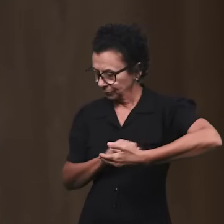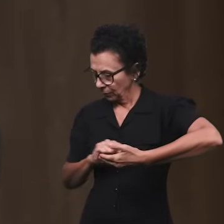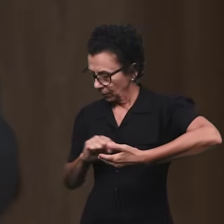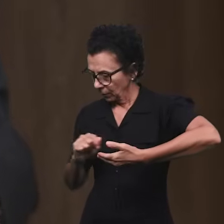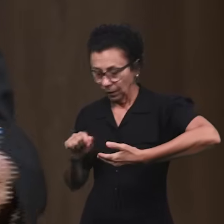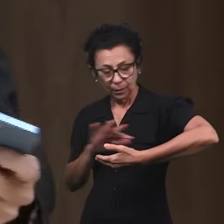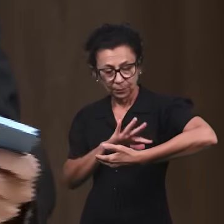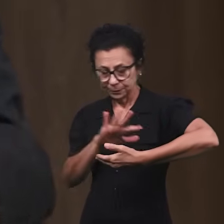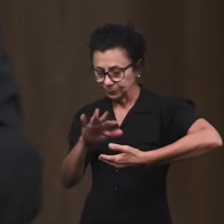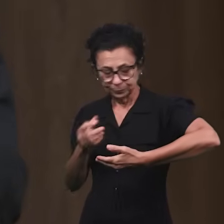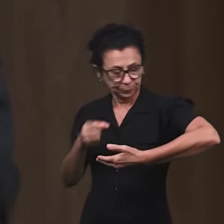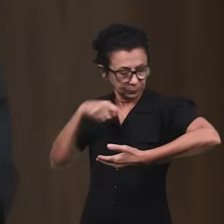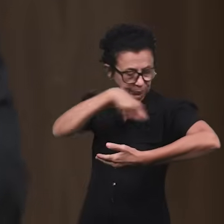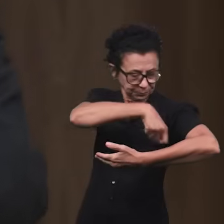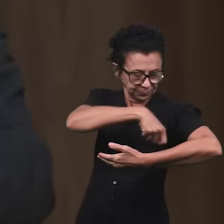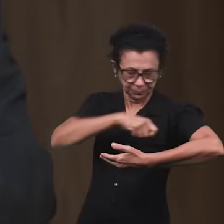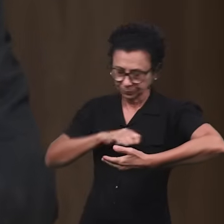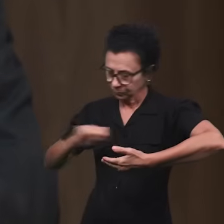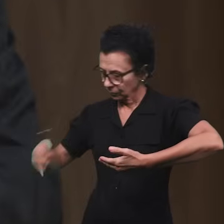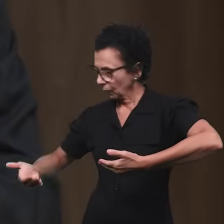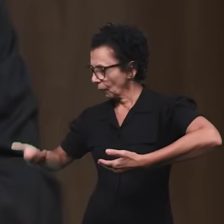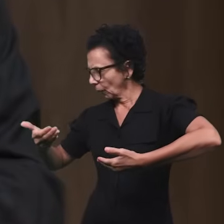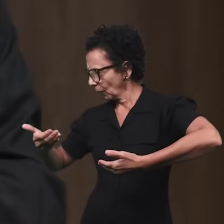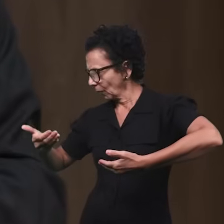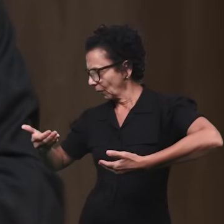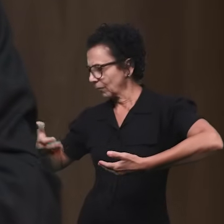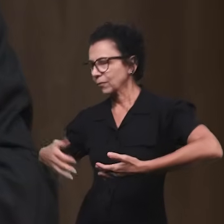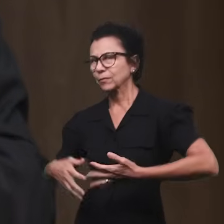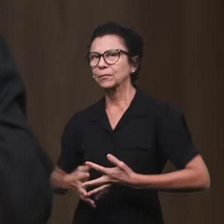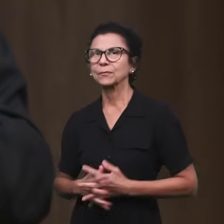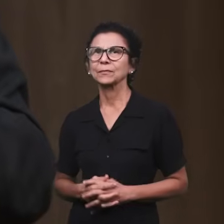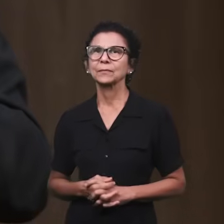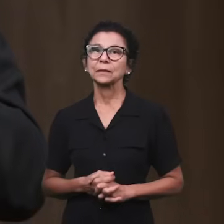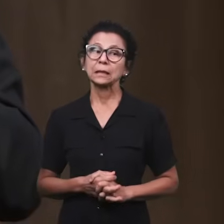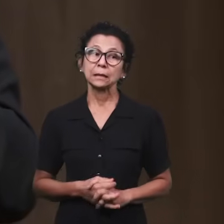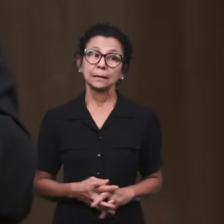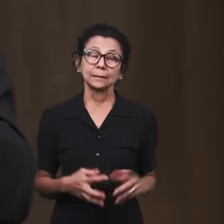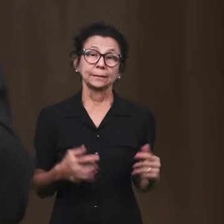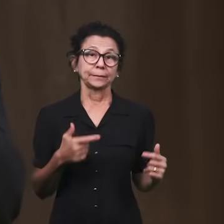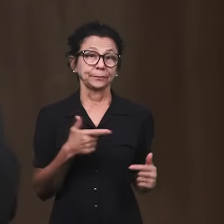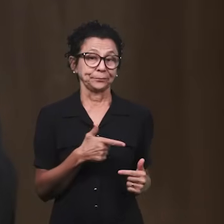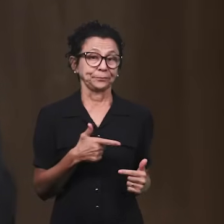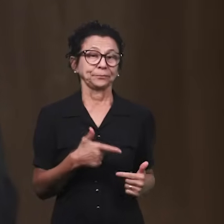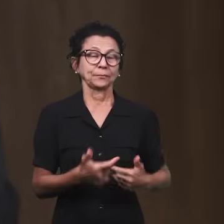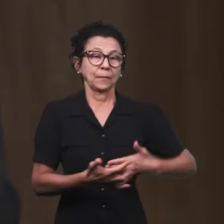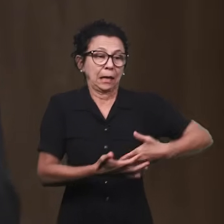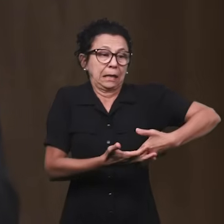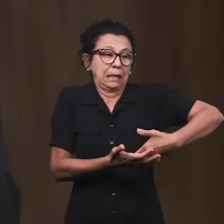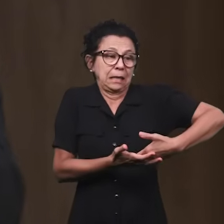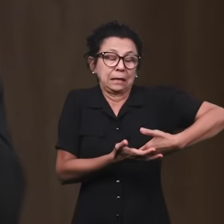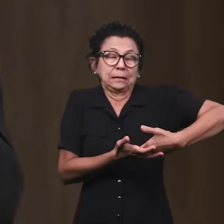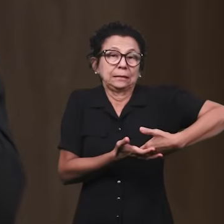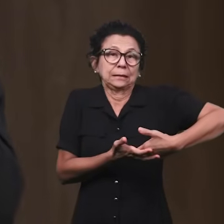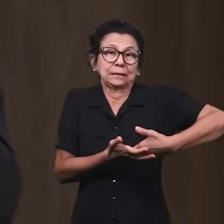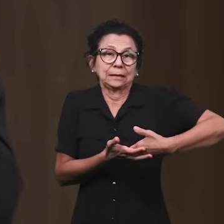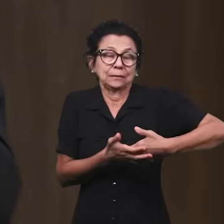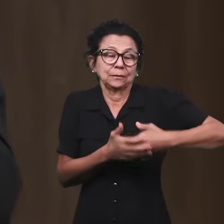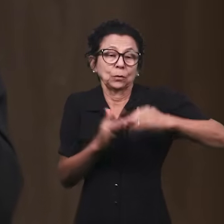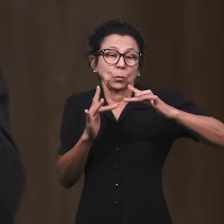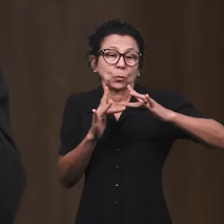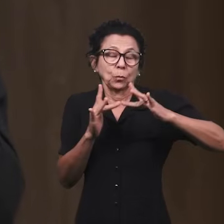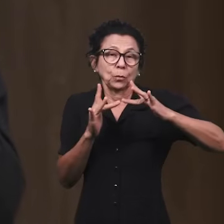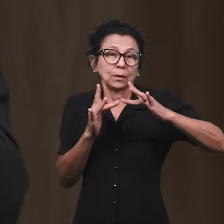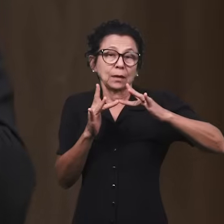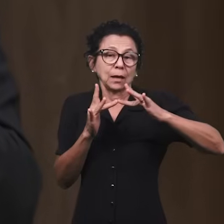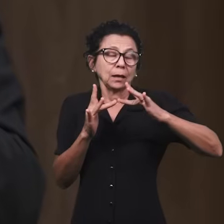aqui. Então a pesquisa seríssima de que essa criança fica sem conexão. A mente dela,